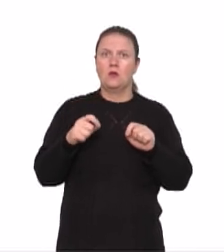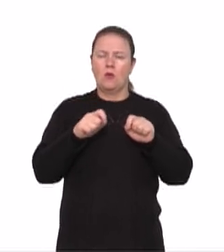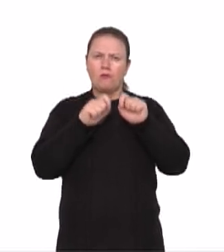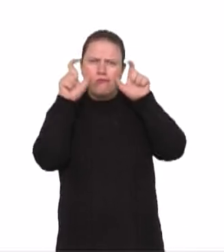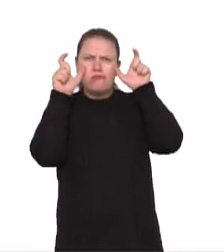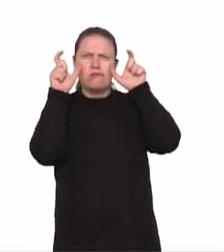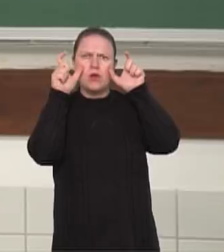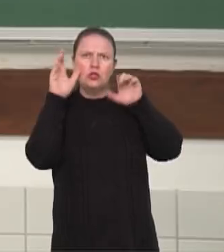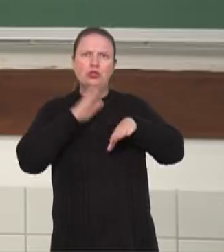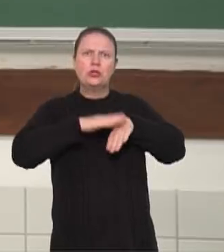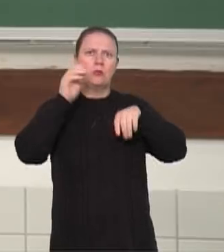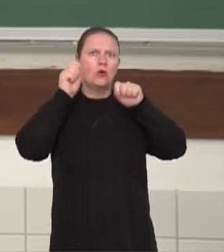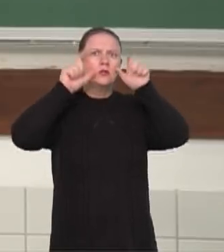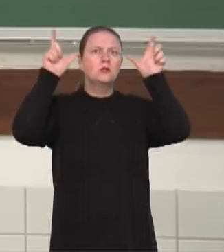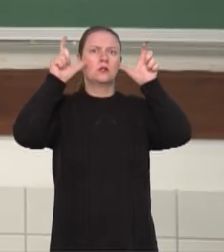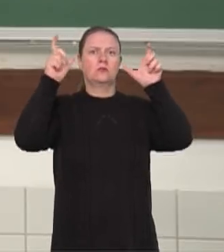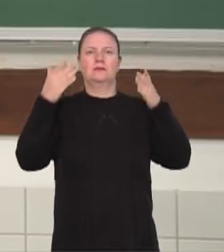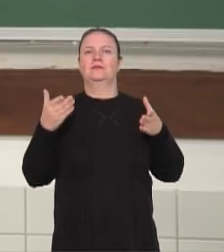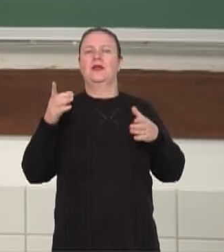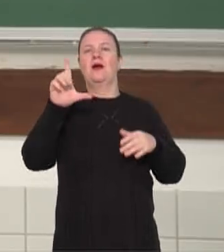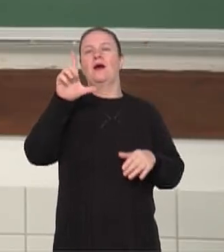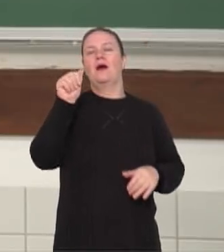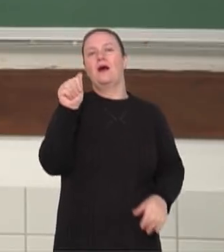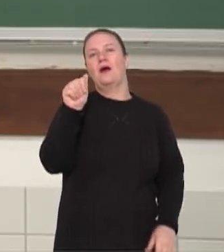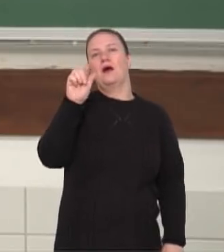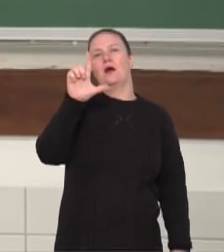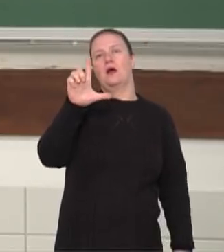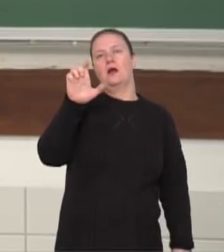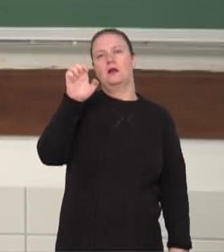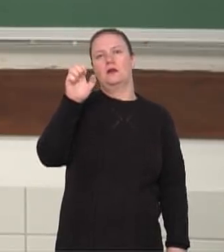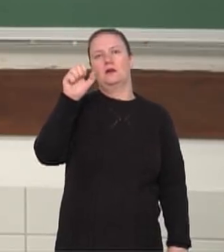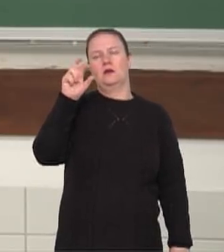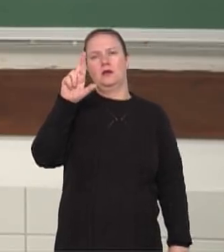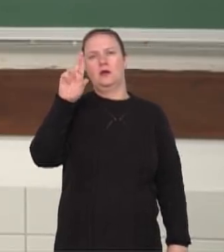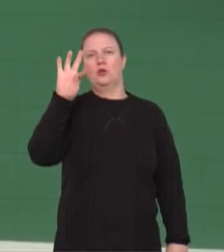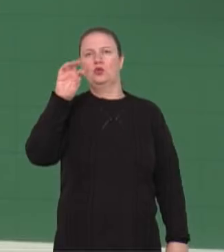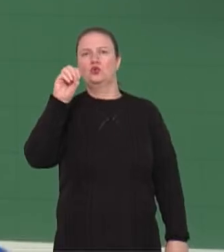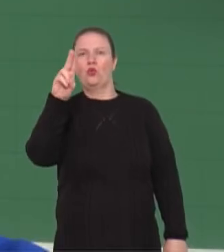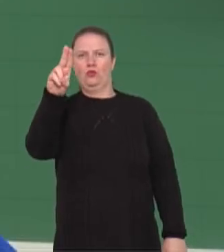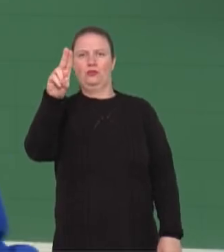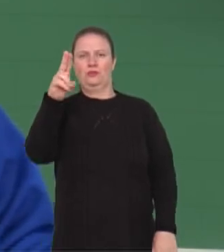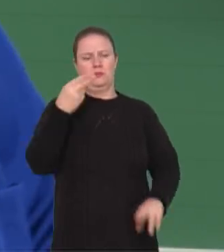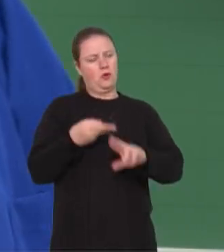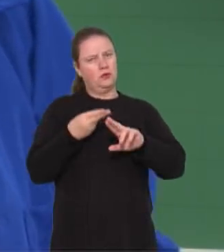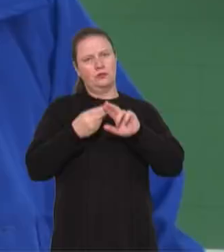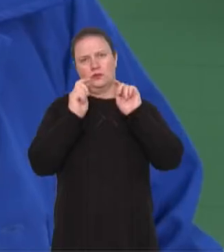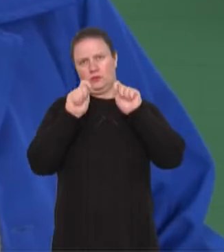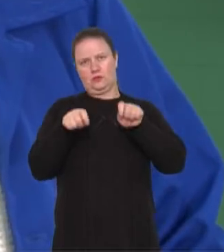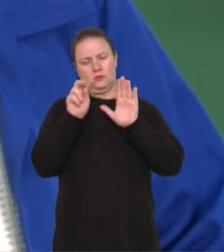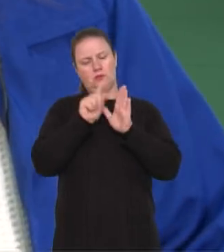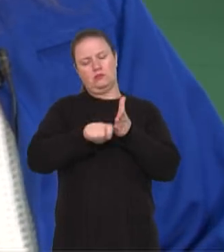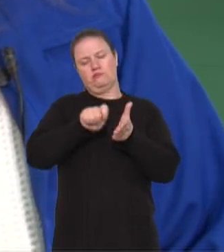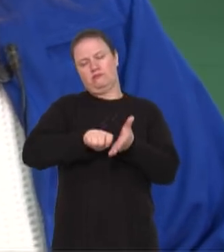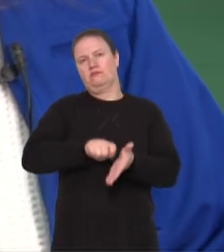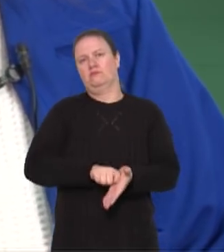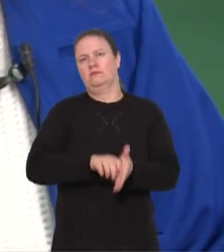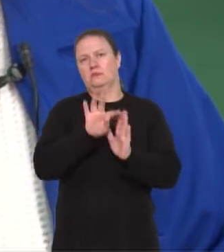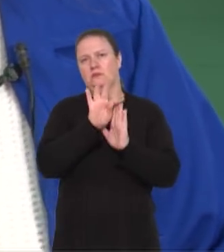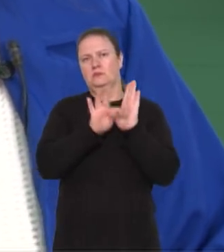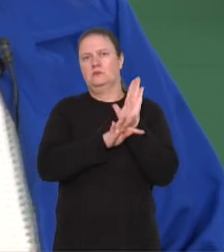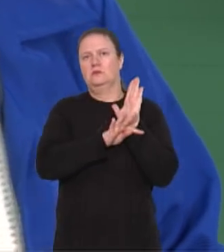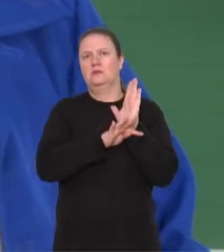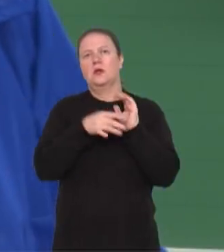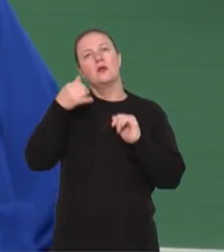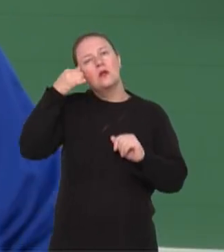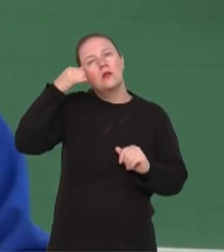Então, nós temos aqui vários verbos de enunciação que podem ser utilizados numa produção textual e que aí evita